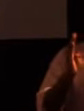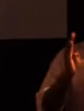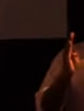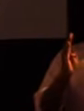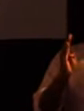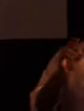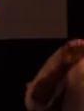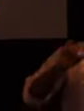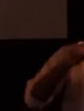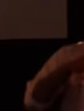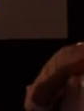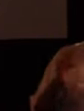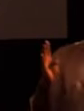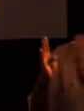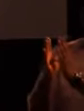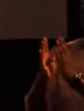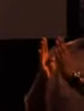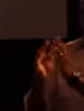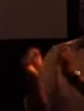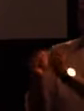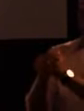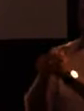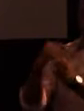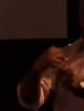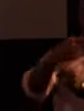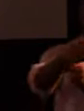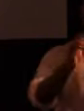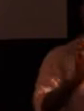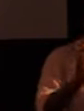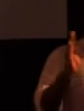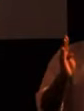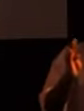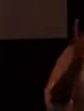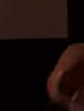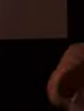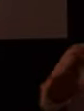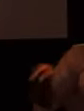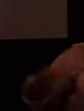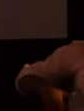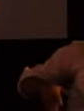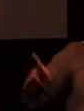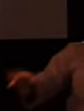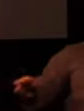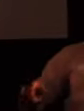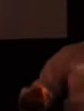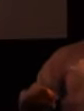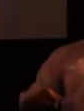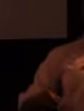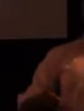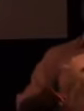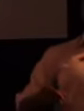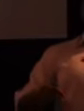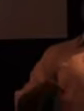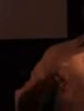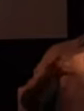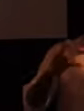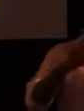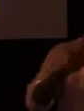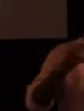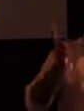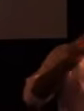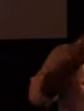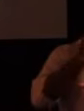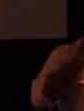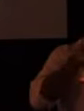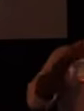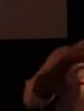dobro, o que eu não dei aqui eu dou aqui. Mas isso não vai poder acontecer na área de borda, tá certo? Porque não é permitido edificações com mais de